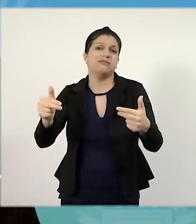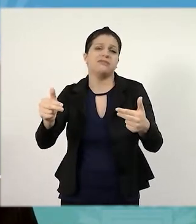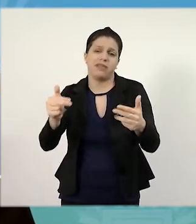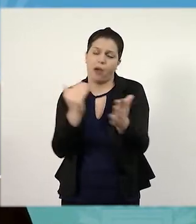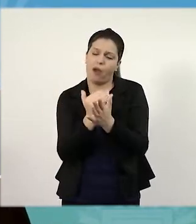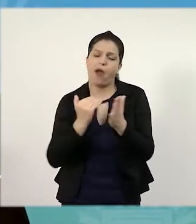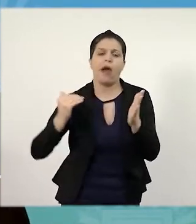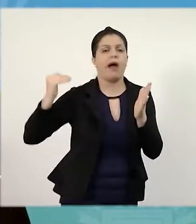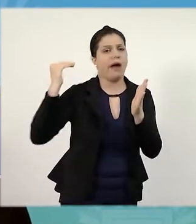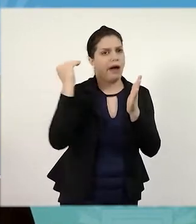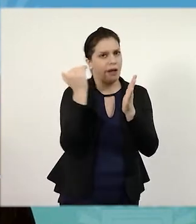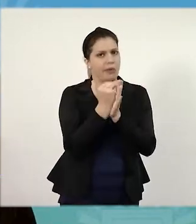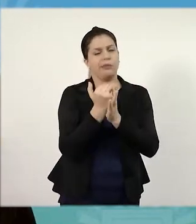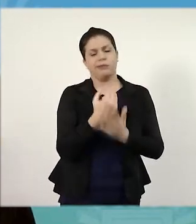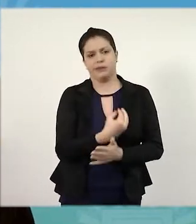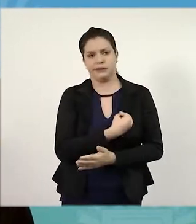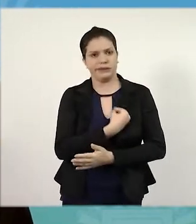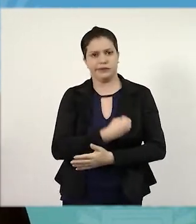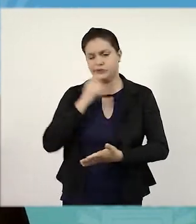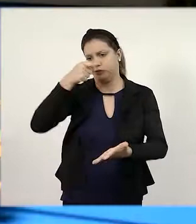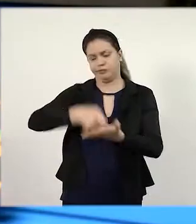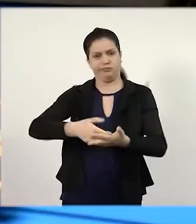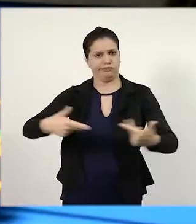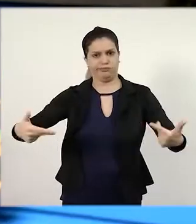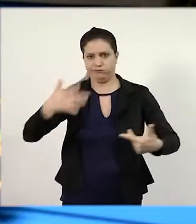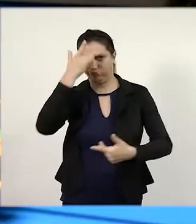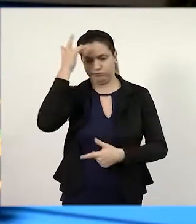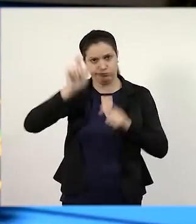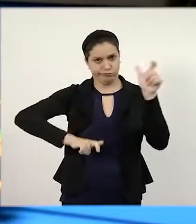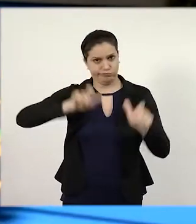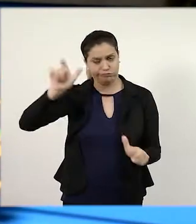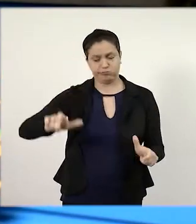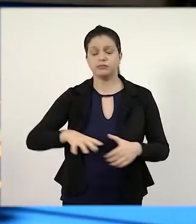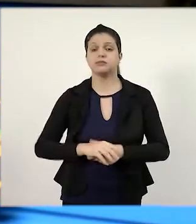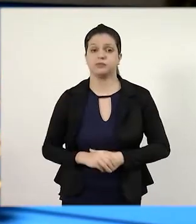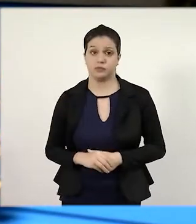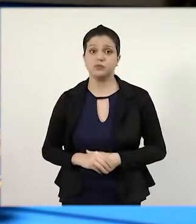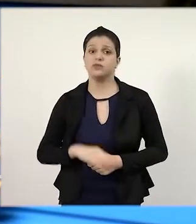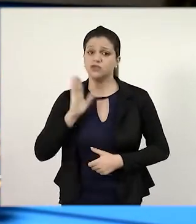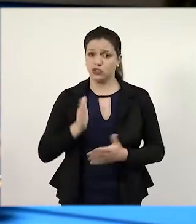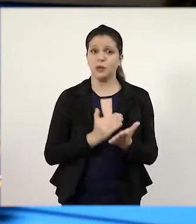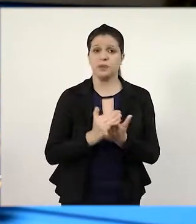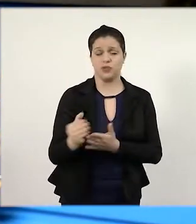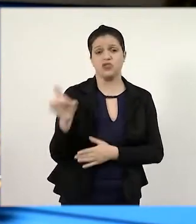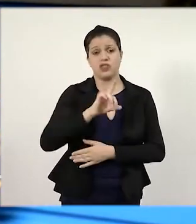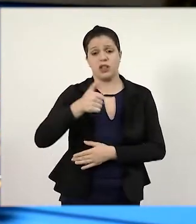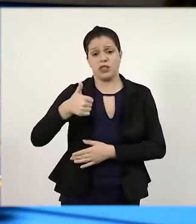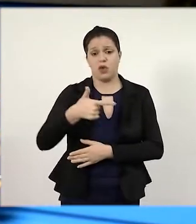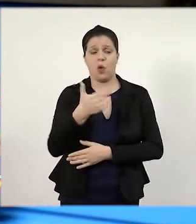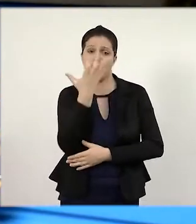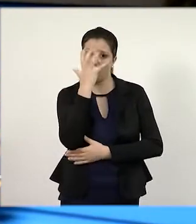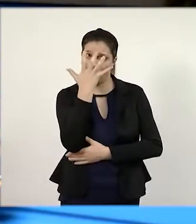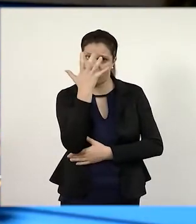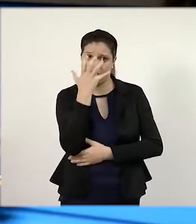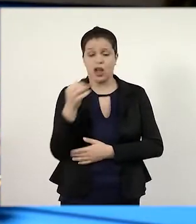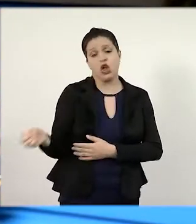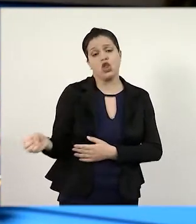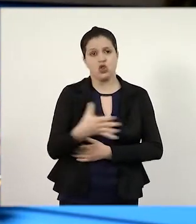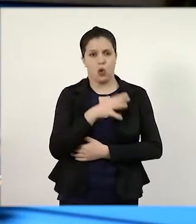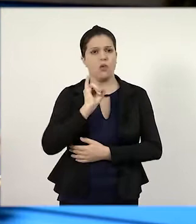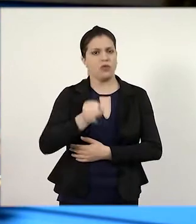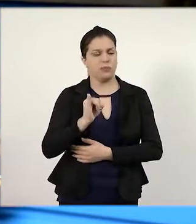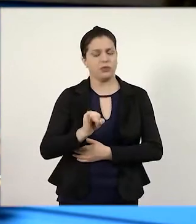preço, o aumento do preço do custo de vida do ser humano. Já estão em vigor desde o último dia 12 de fevereiro as novas alíquotas